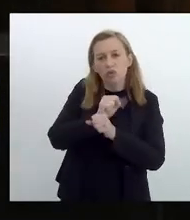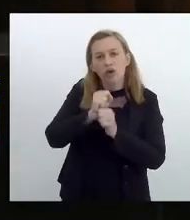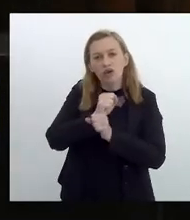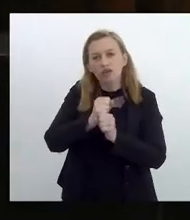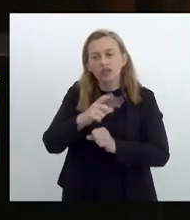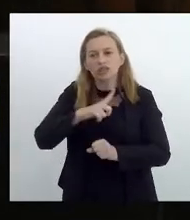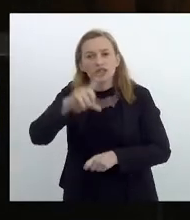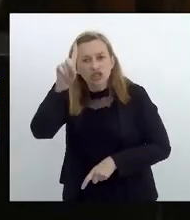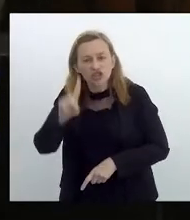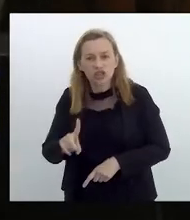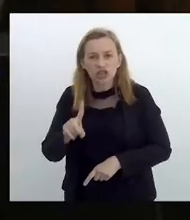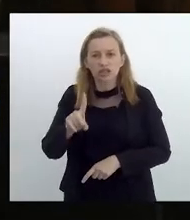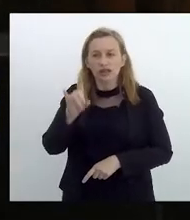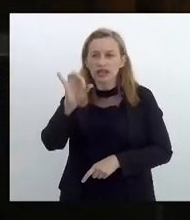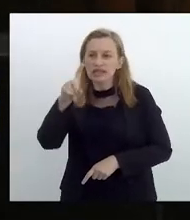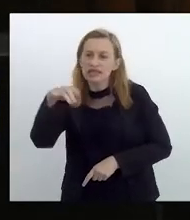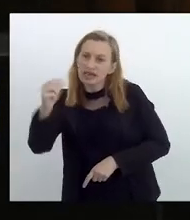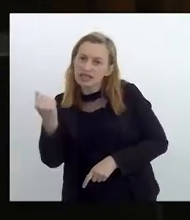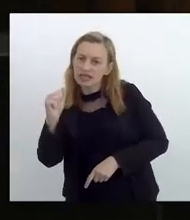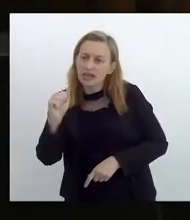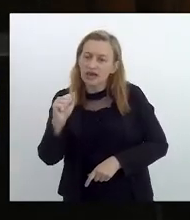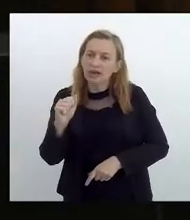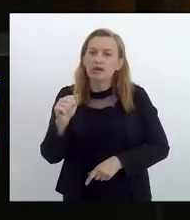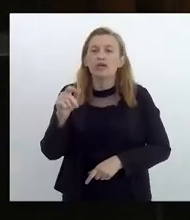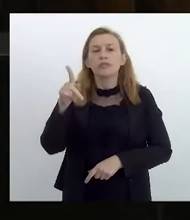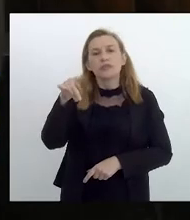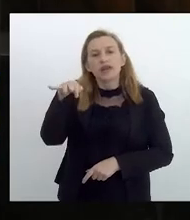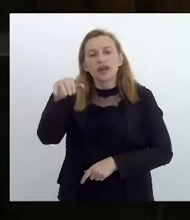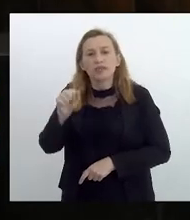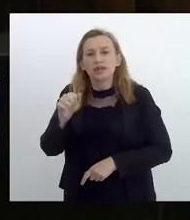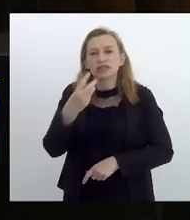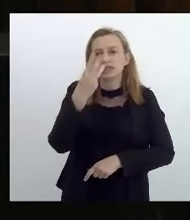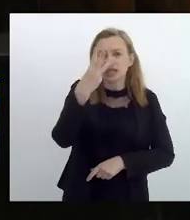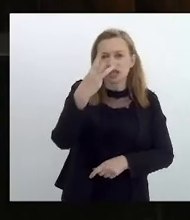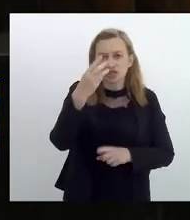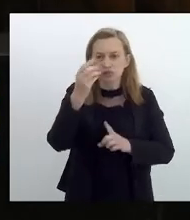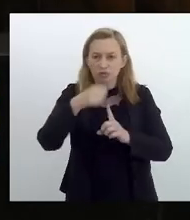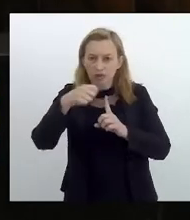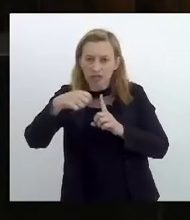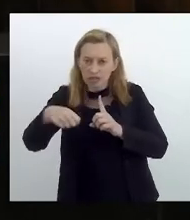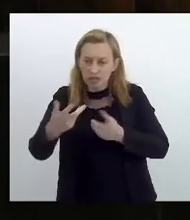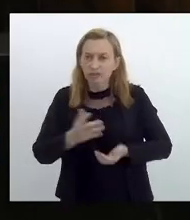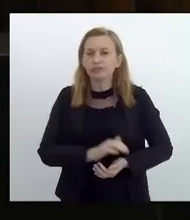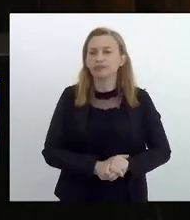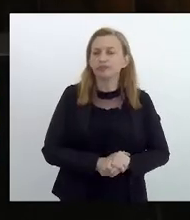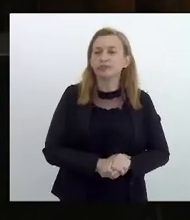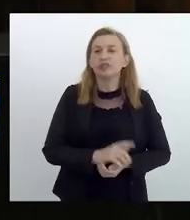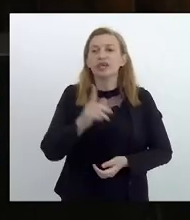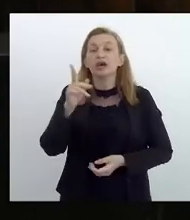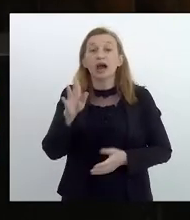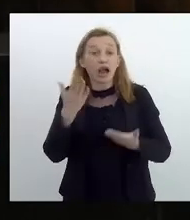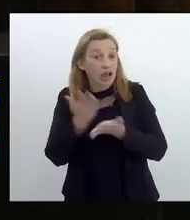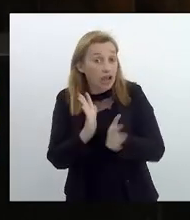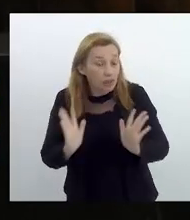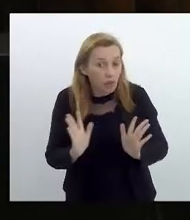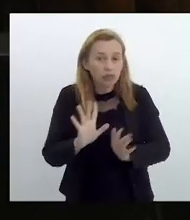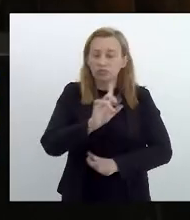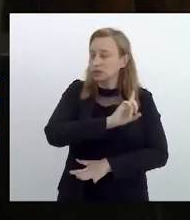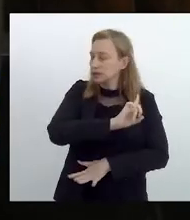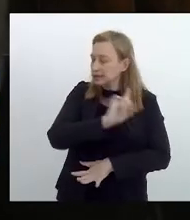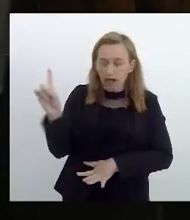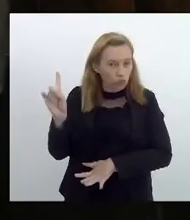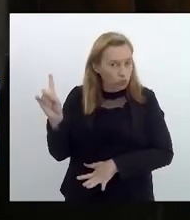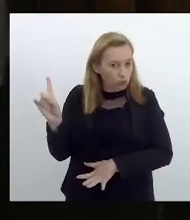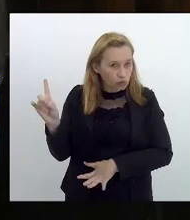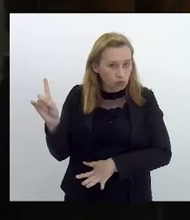direito a uma licença prêmio de 3 meses e a licença-prêmio acabou não